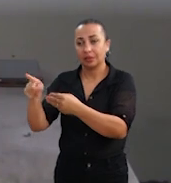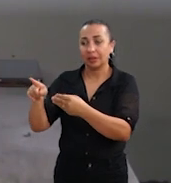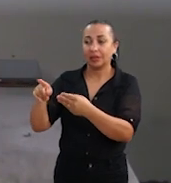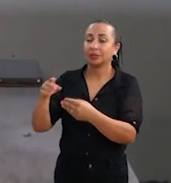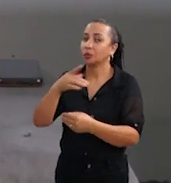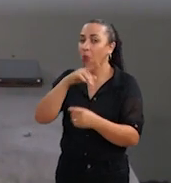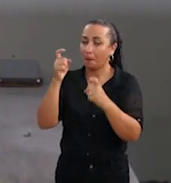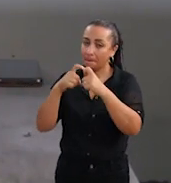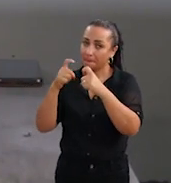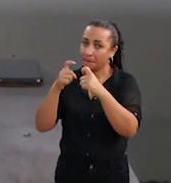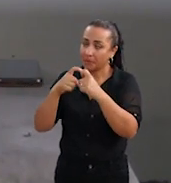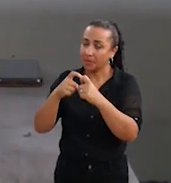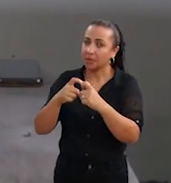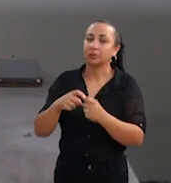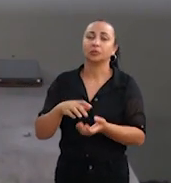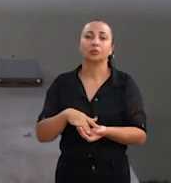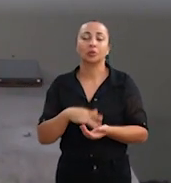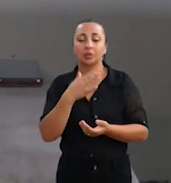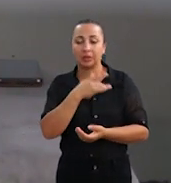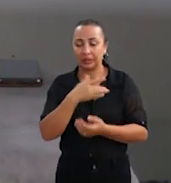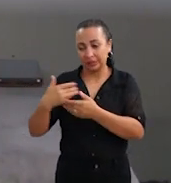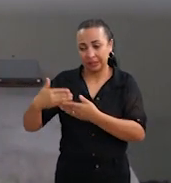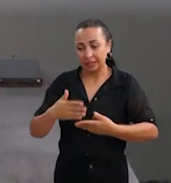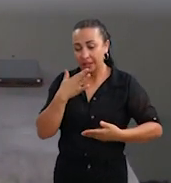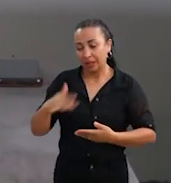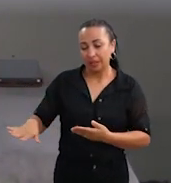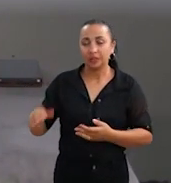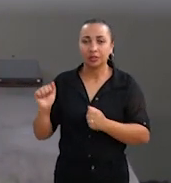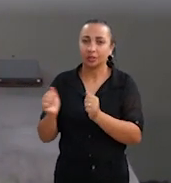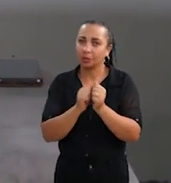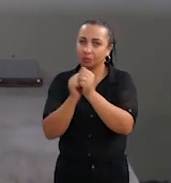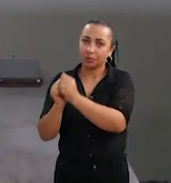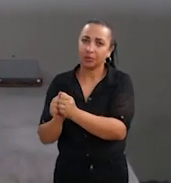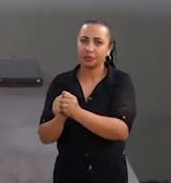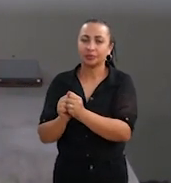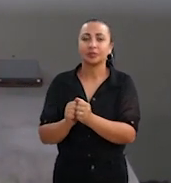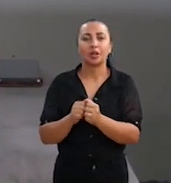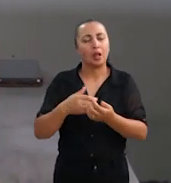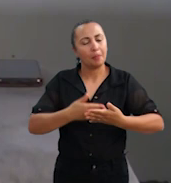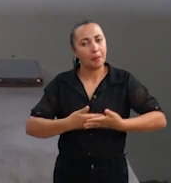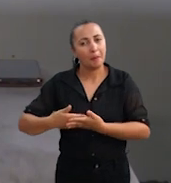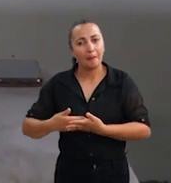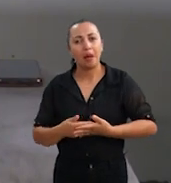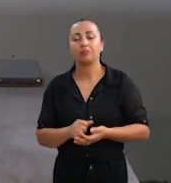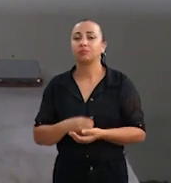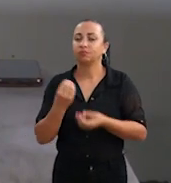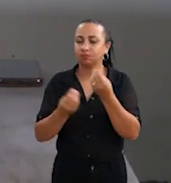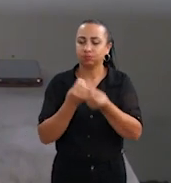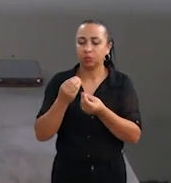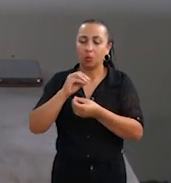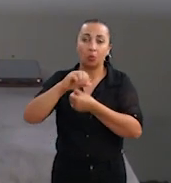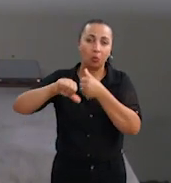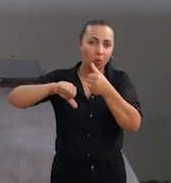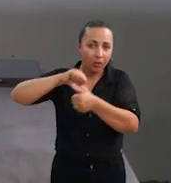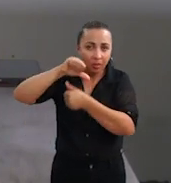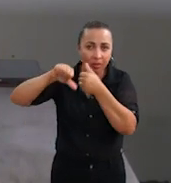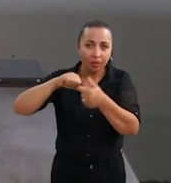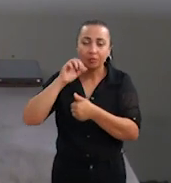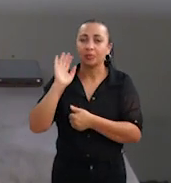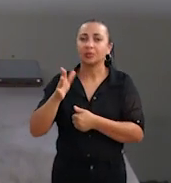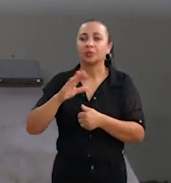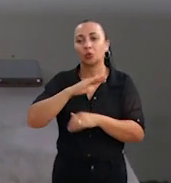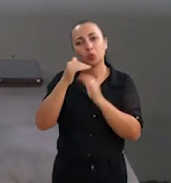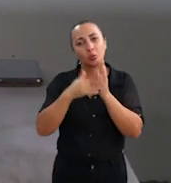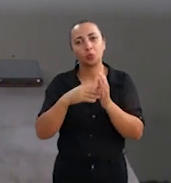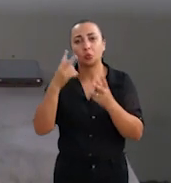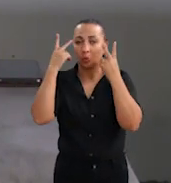no pediatra, né? Aí quando levamos, que já era pediatra, que já acompanhava ele desde novinho, como o desenvolvimento